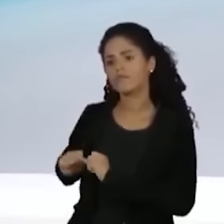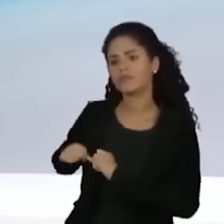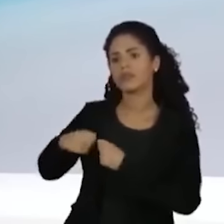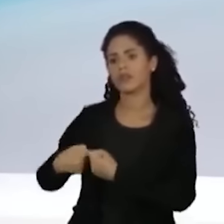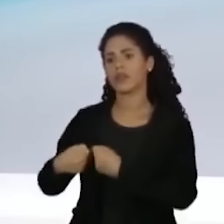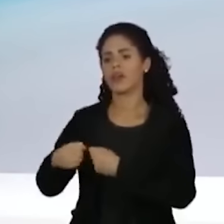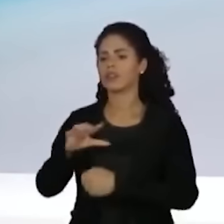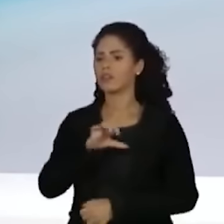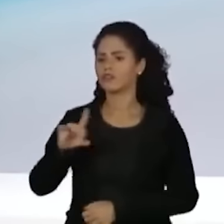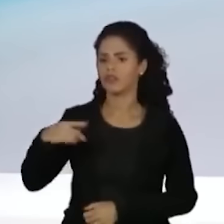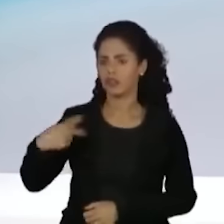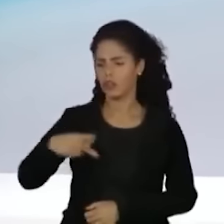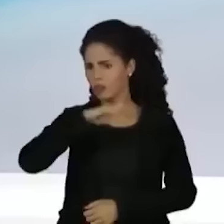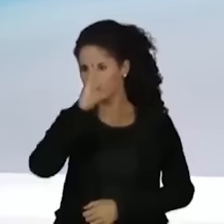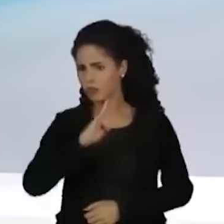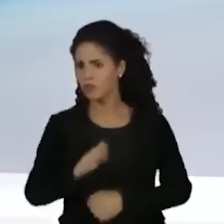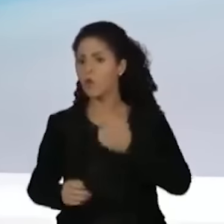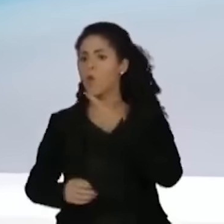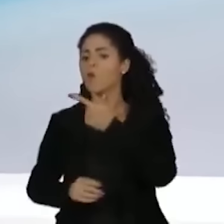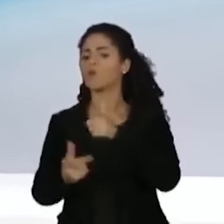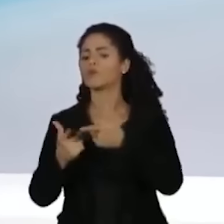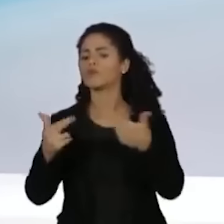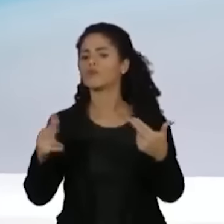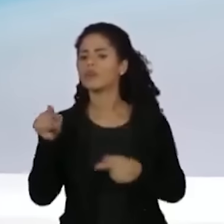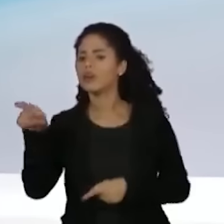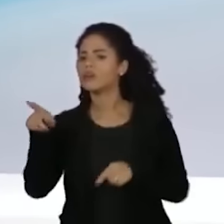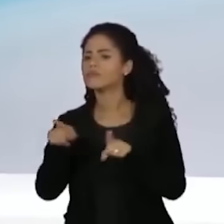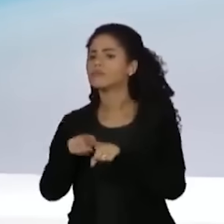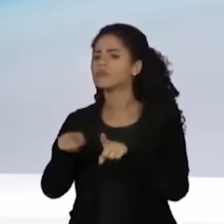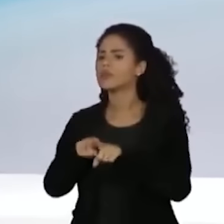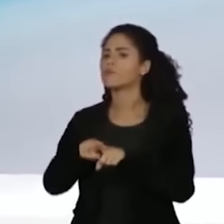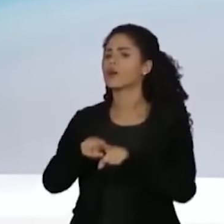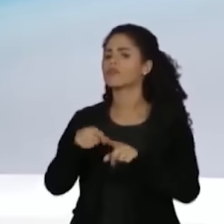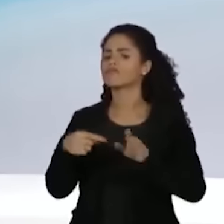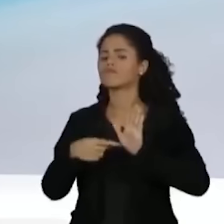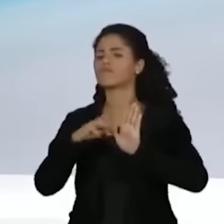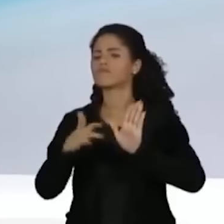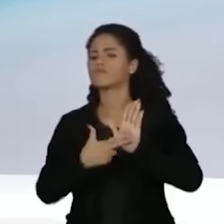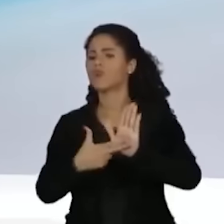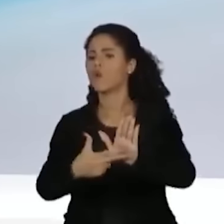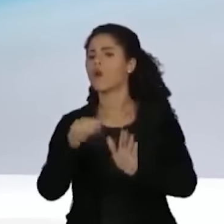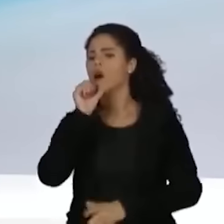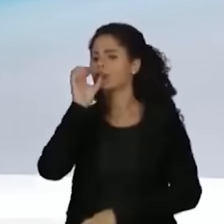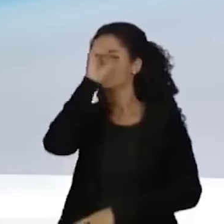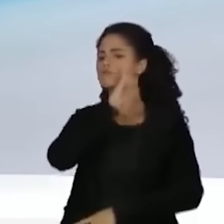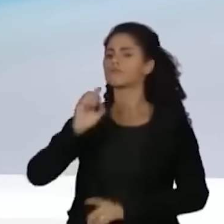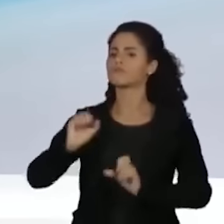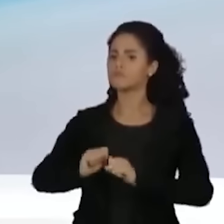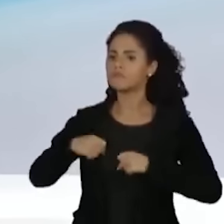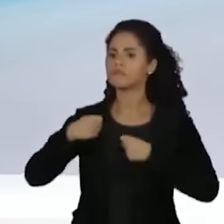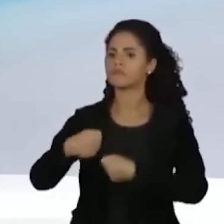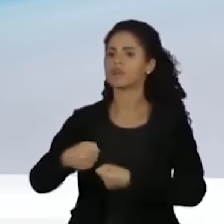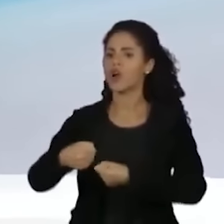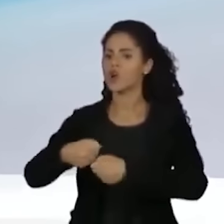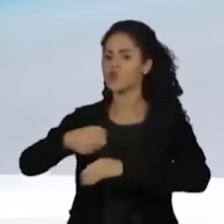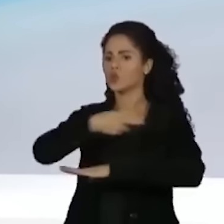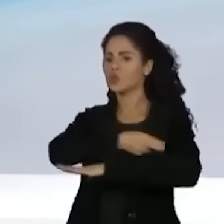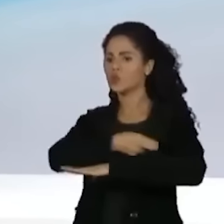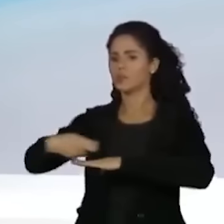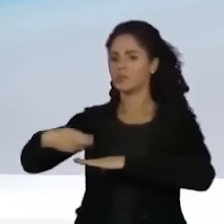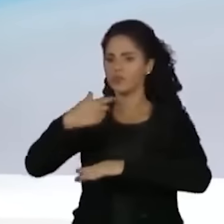vocês da direita no Brasil? E outra coisa, ele também fez nas afirmações deste fim de semana uma defesa do impeachment